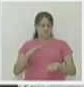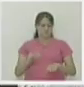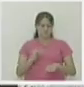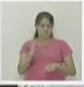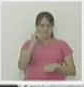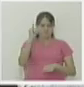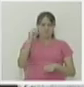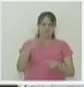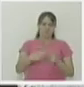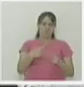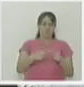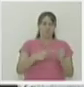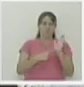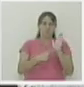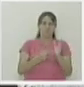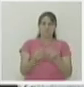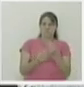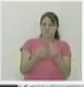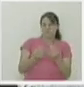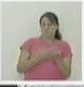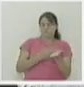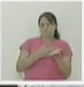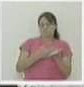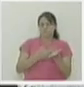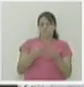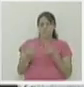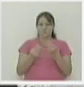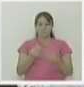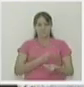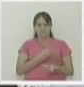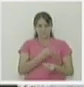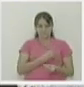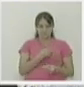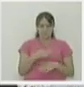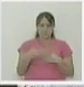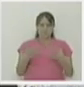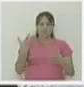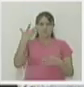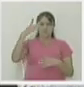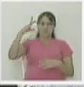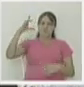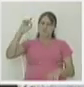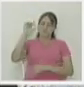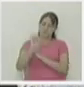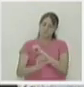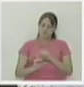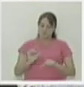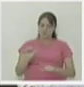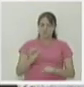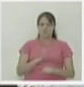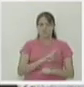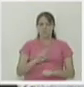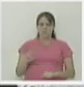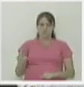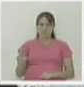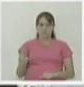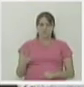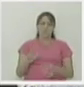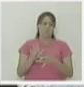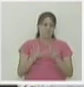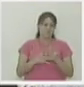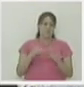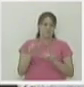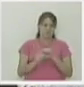a essência. É por isso que muitas vezes na Bíblia, Deus muda o nome da pessoa, e Jesus fez